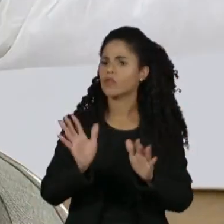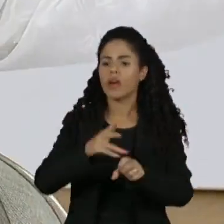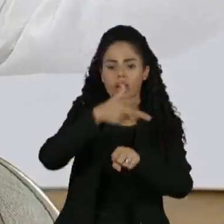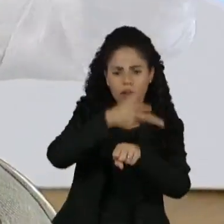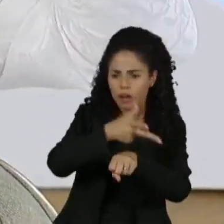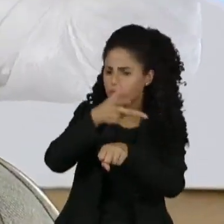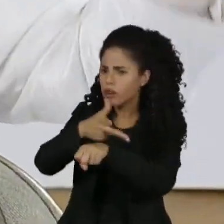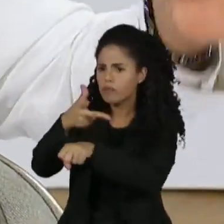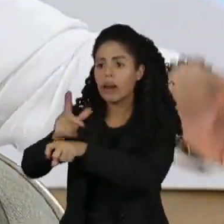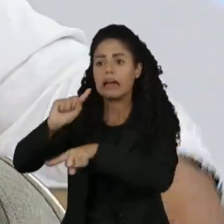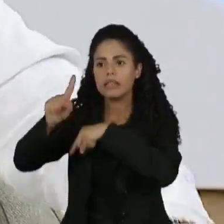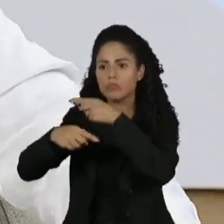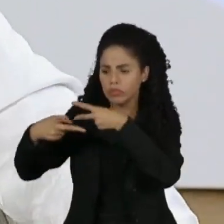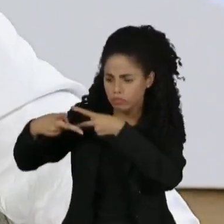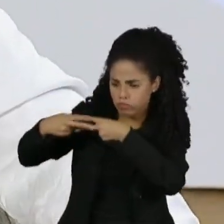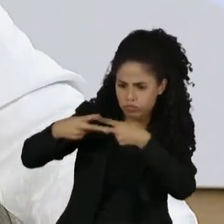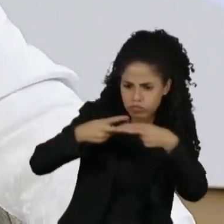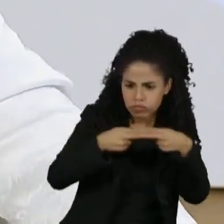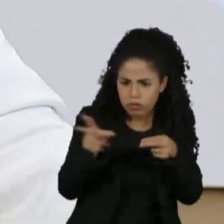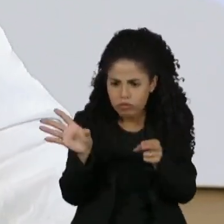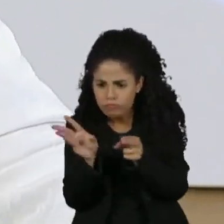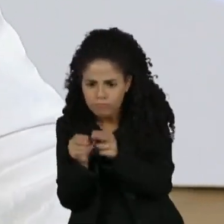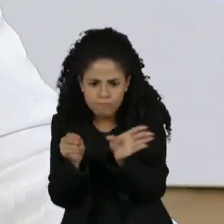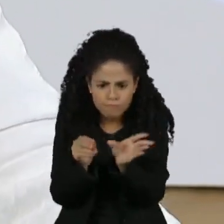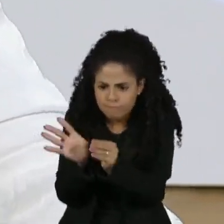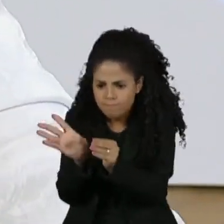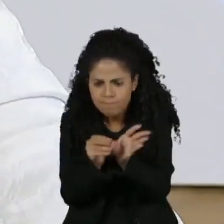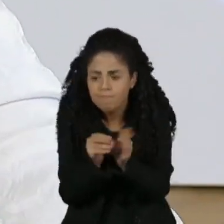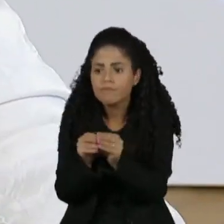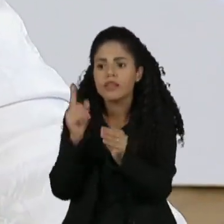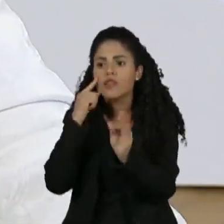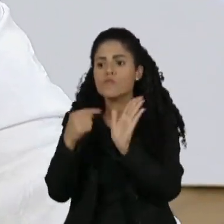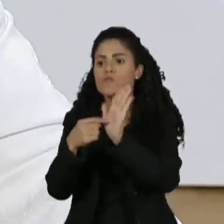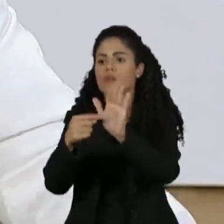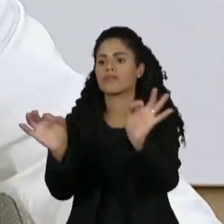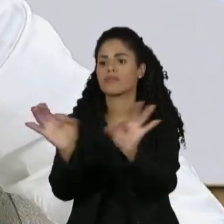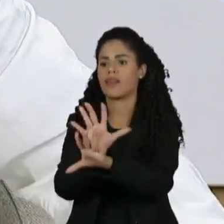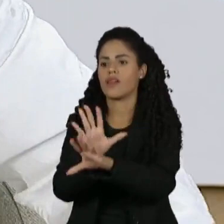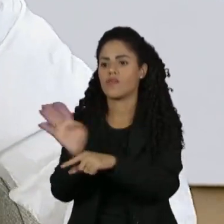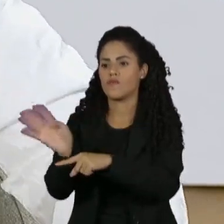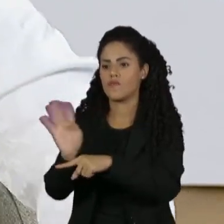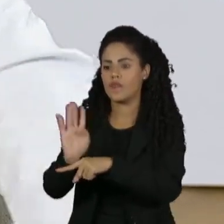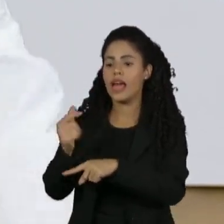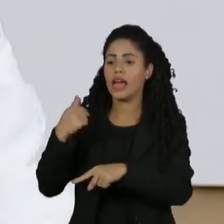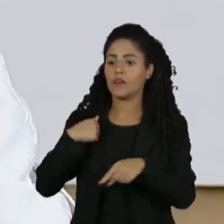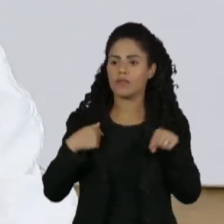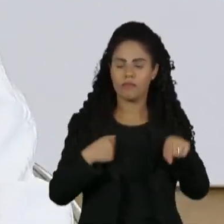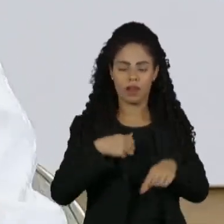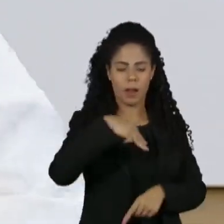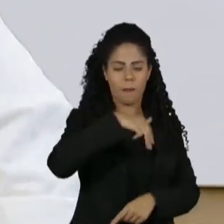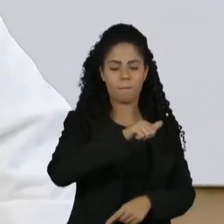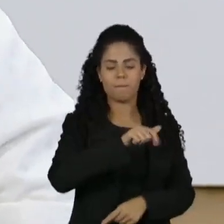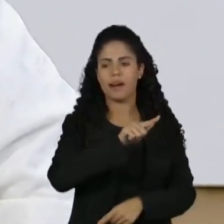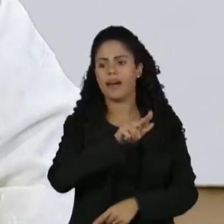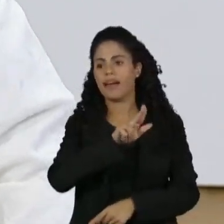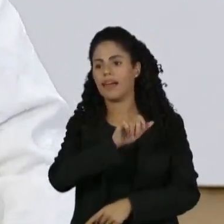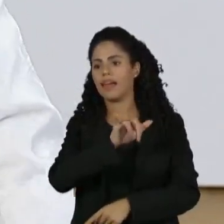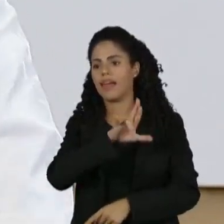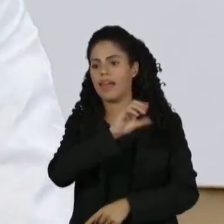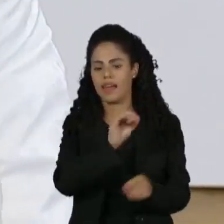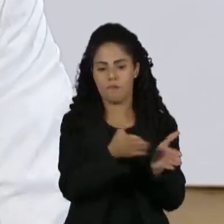depois o editor vai lá e junta tudo aquilo e faz uma história eu tava dentro da quadra da mangueira um lugar que para mim